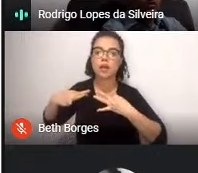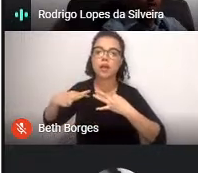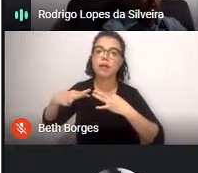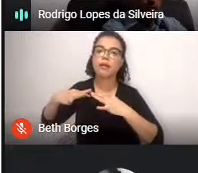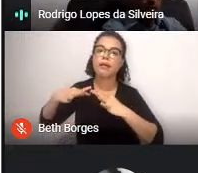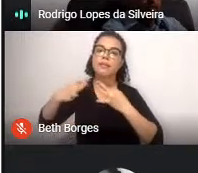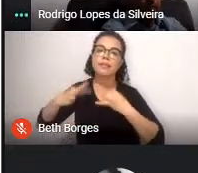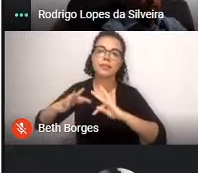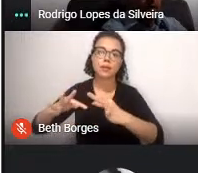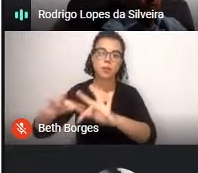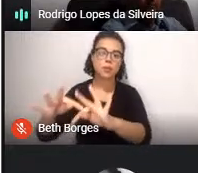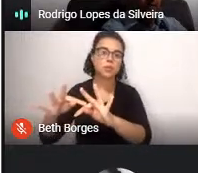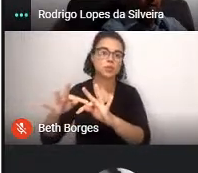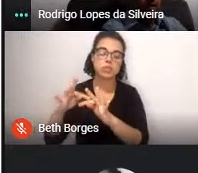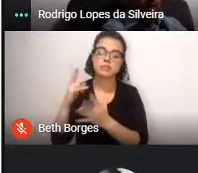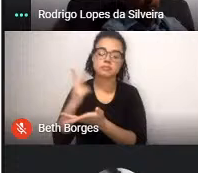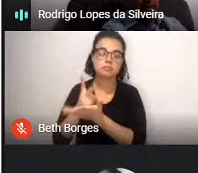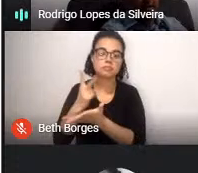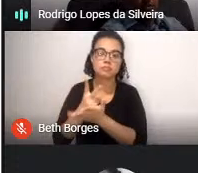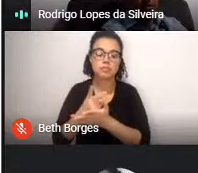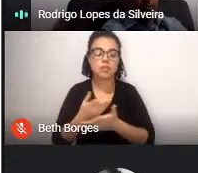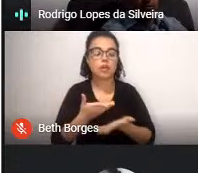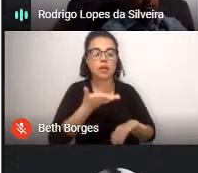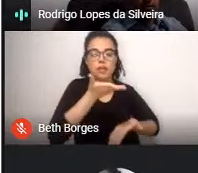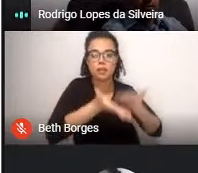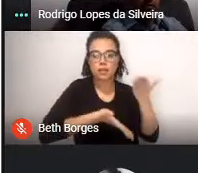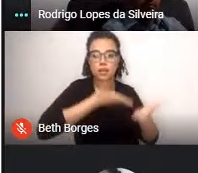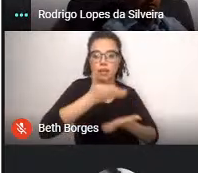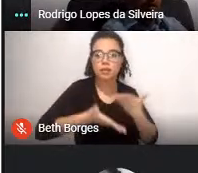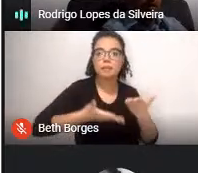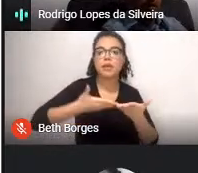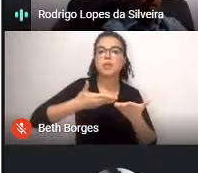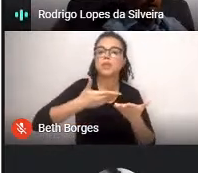até o dia da alta, tá? Aplicativos,